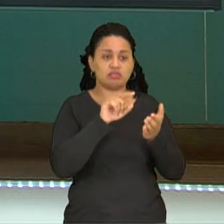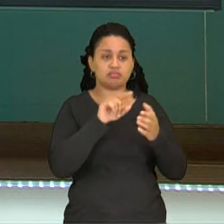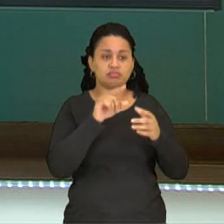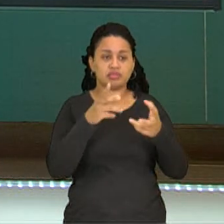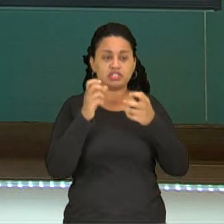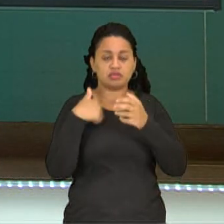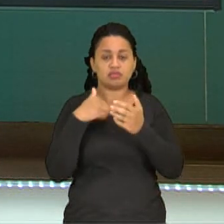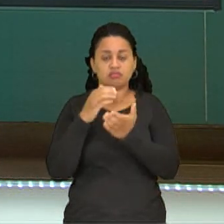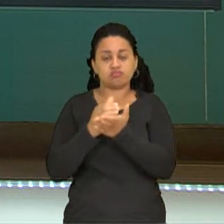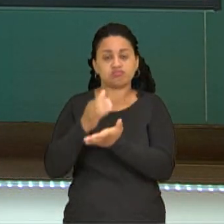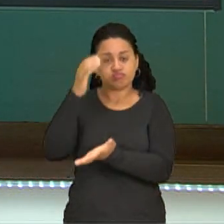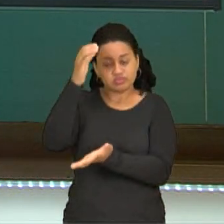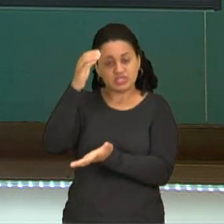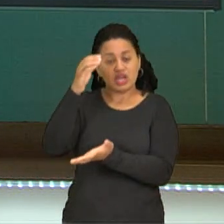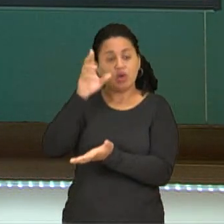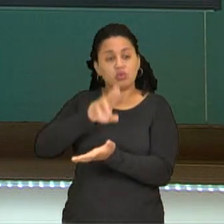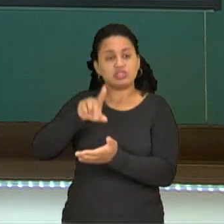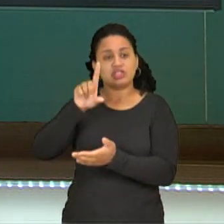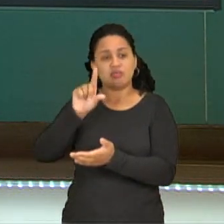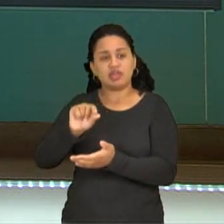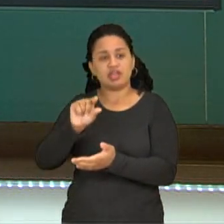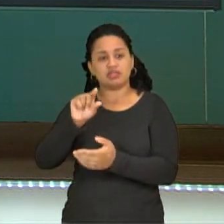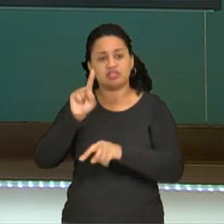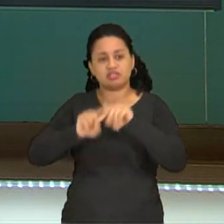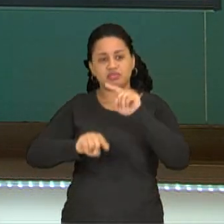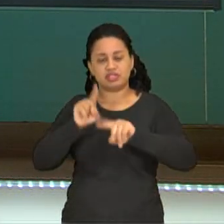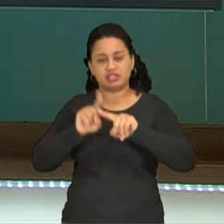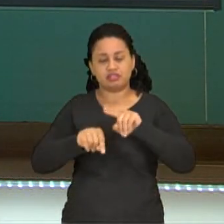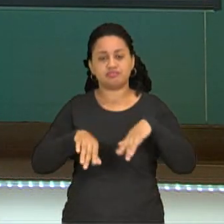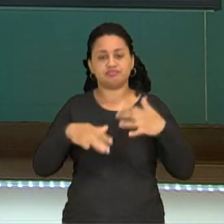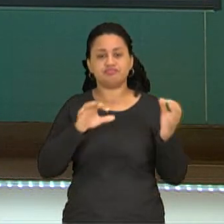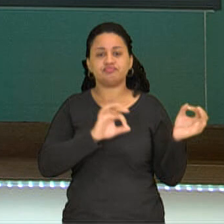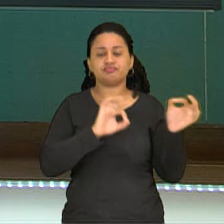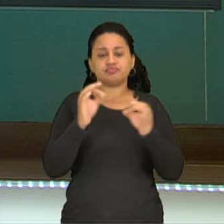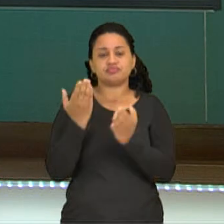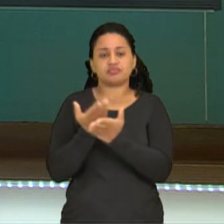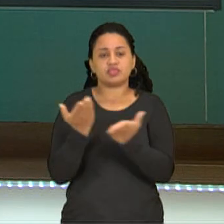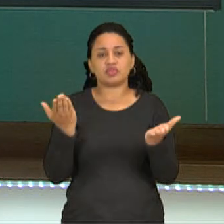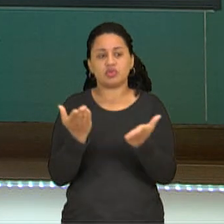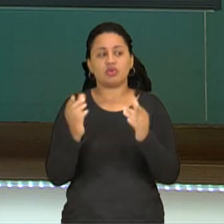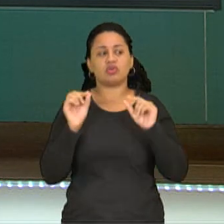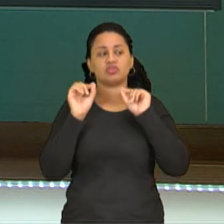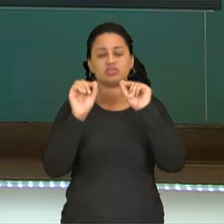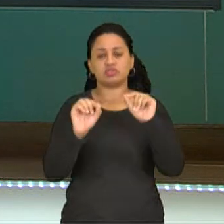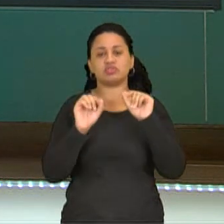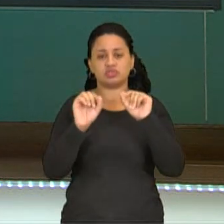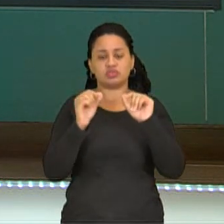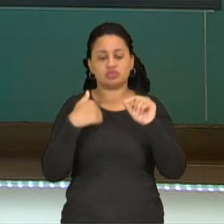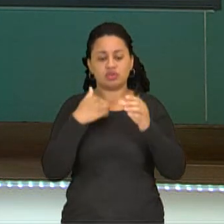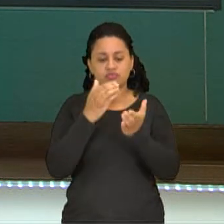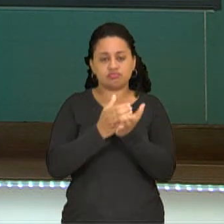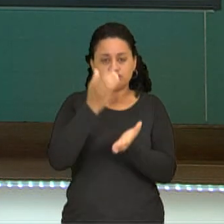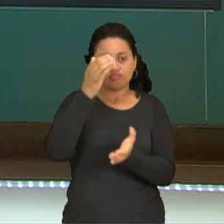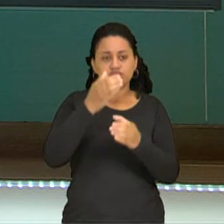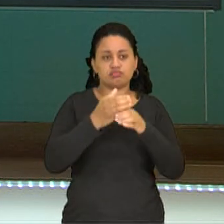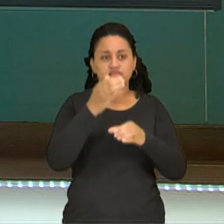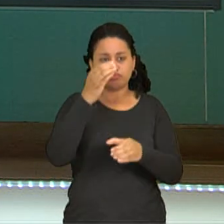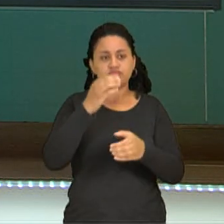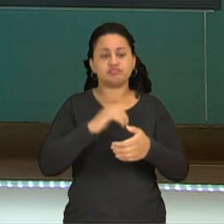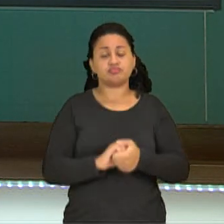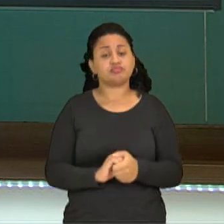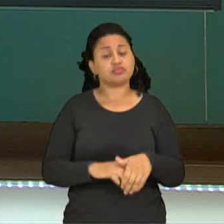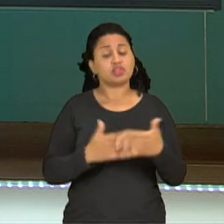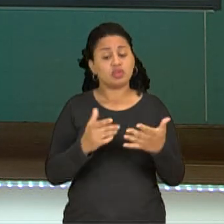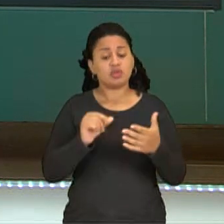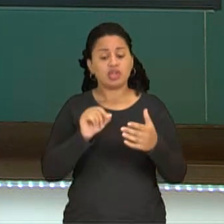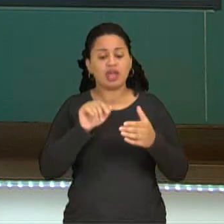utilizar menos material. Então, no vídeo de hoje, a gente conversou exatamente sobre o cilindro e falamos